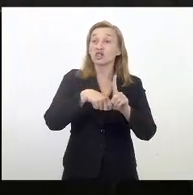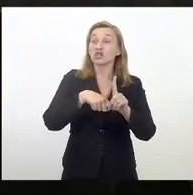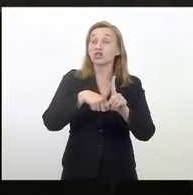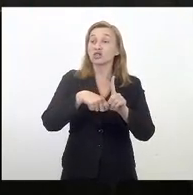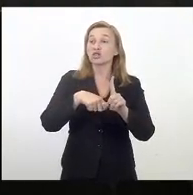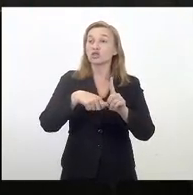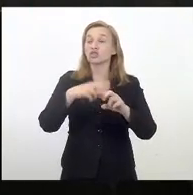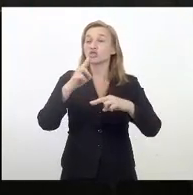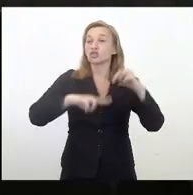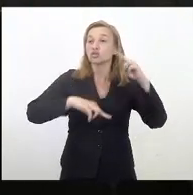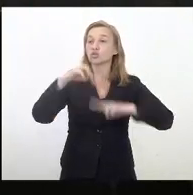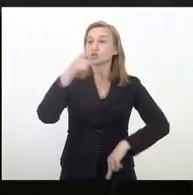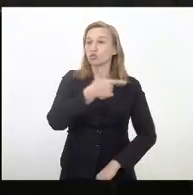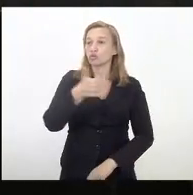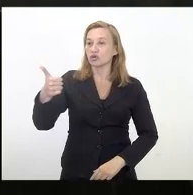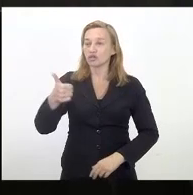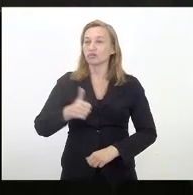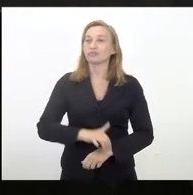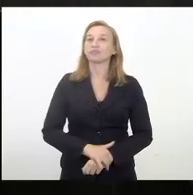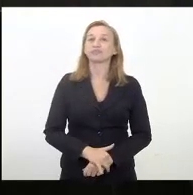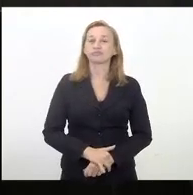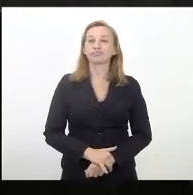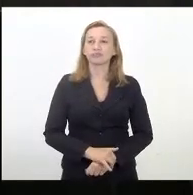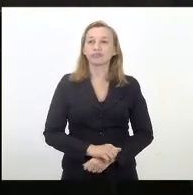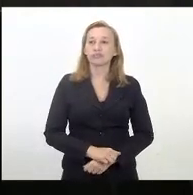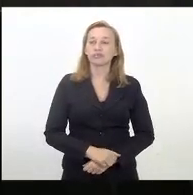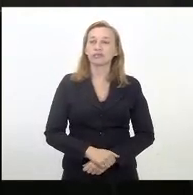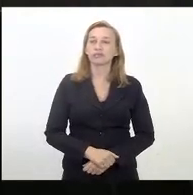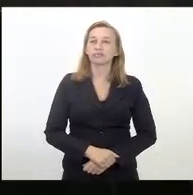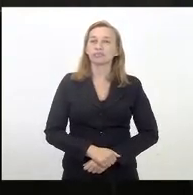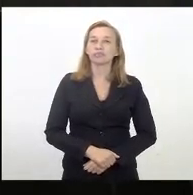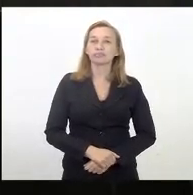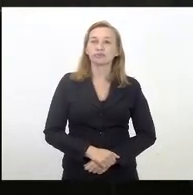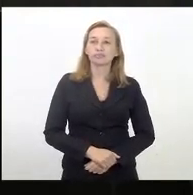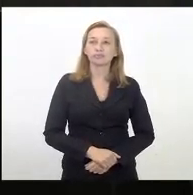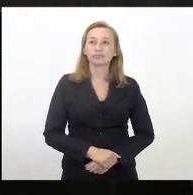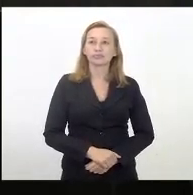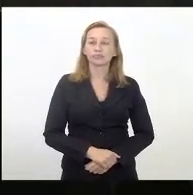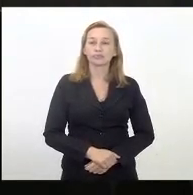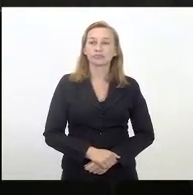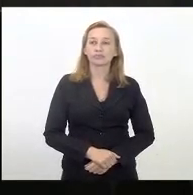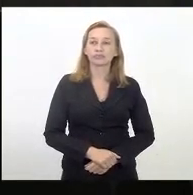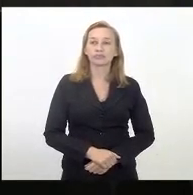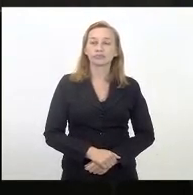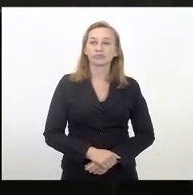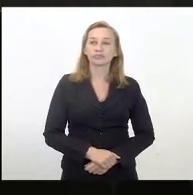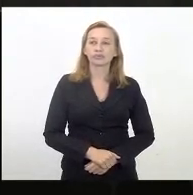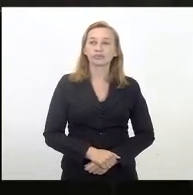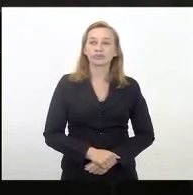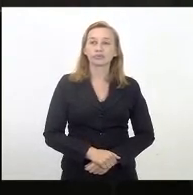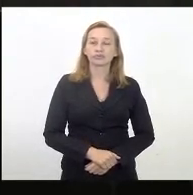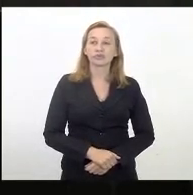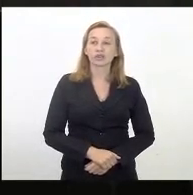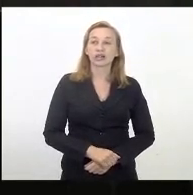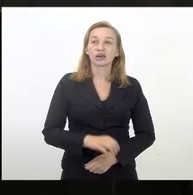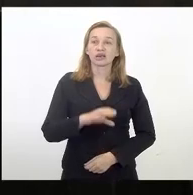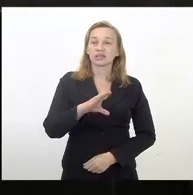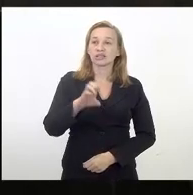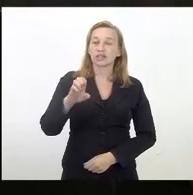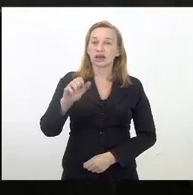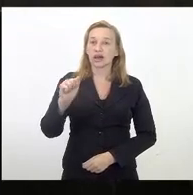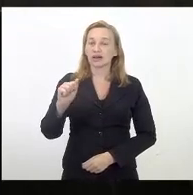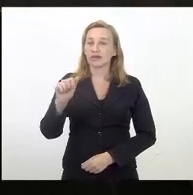de 2021 e emitidos através do siafi